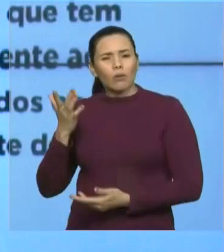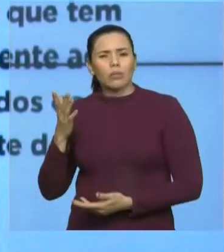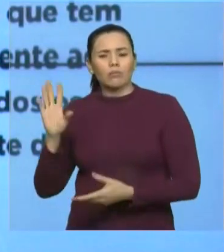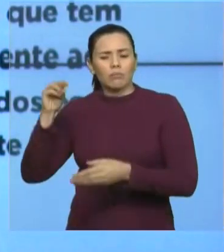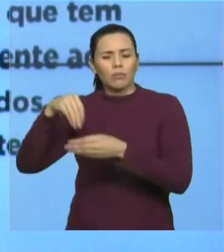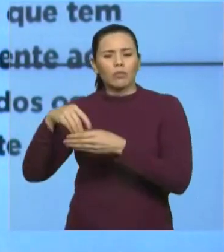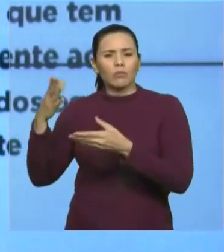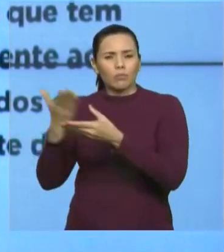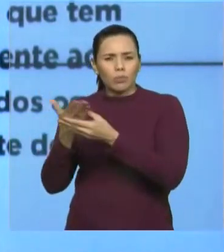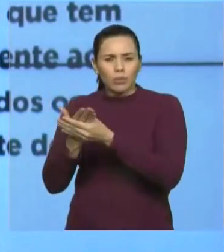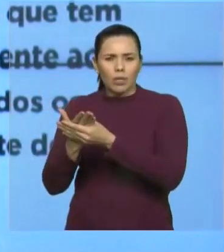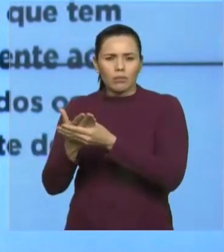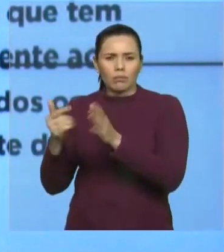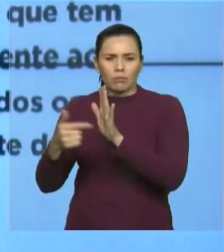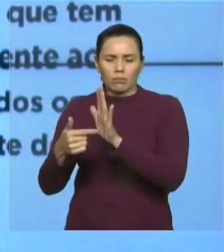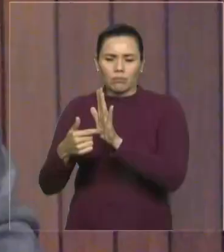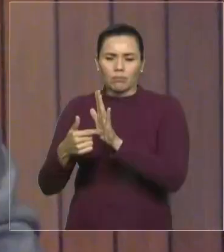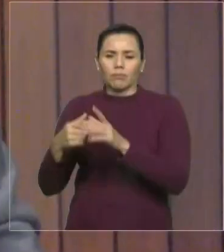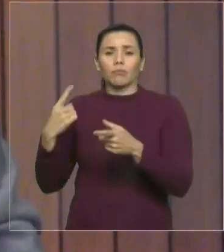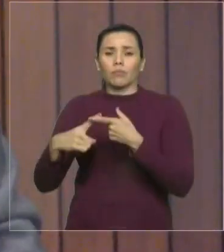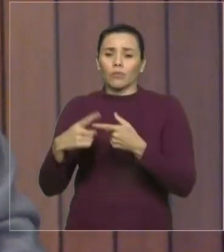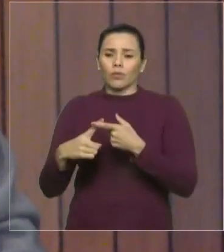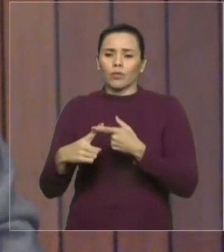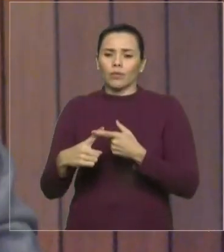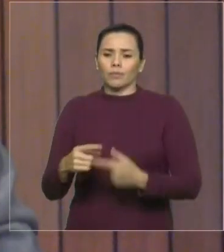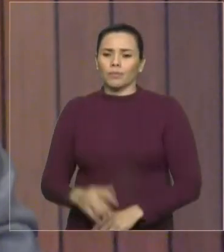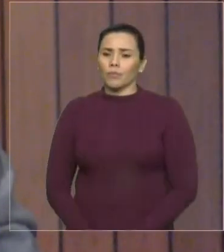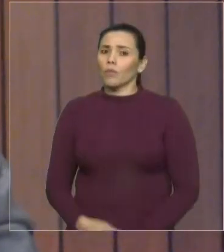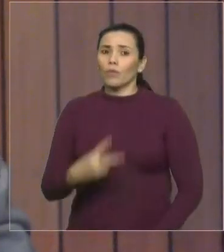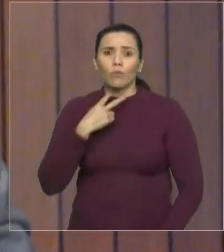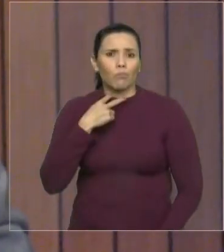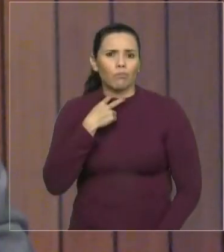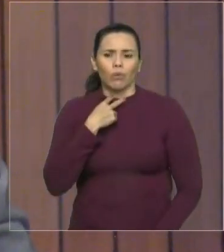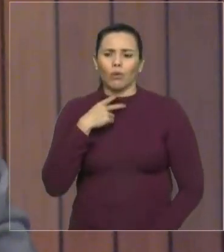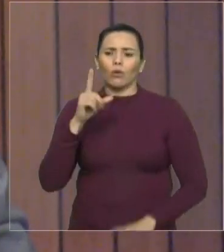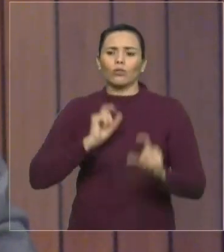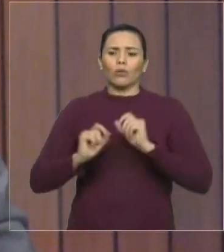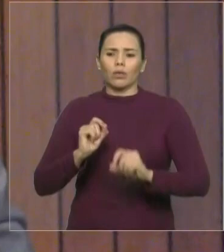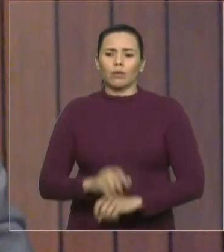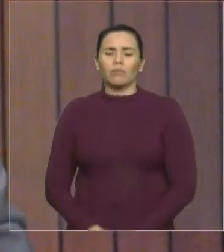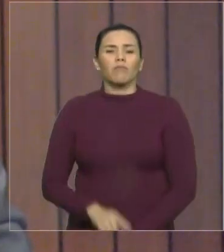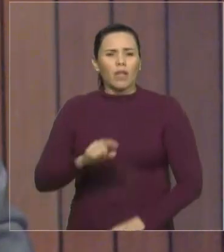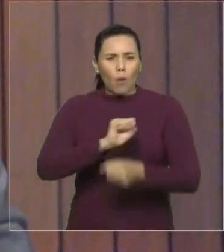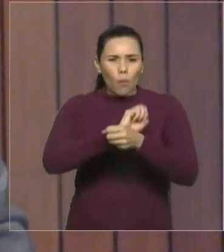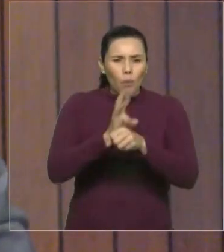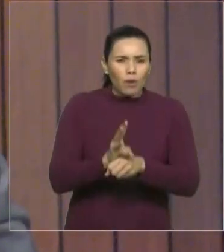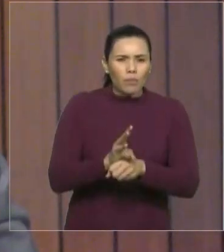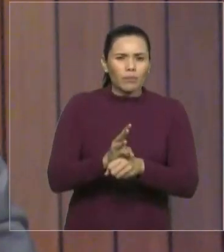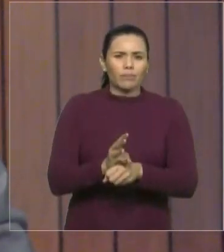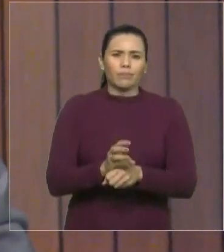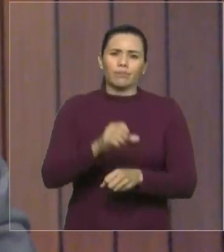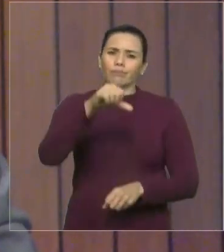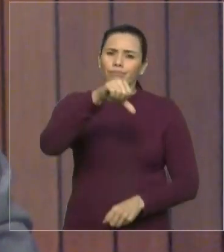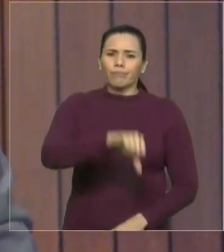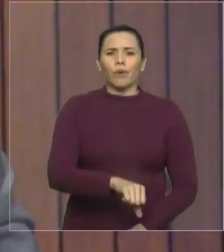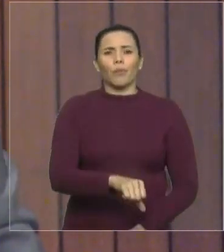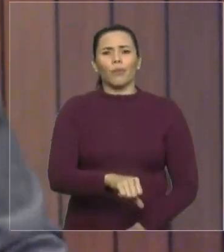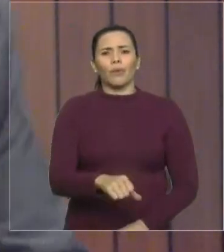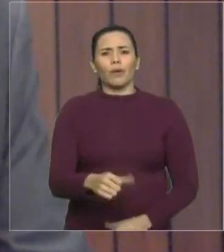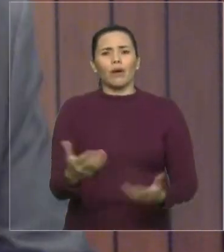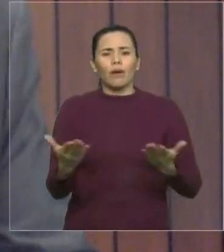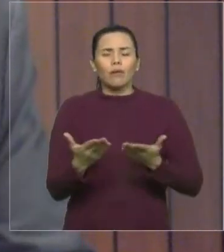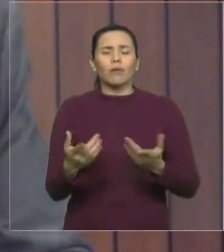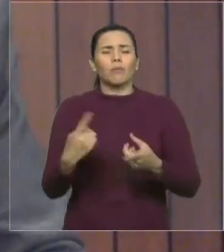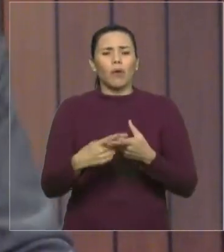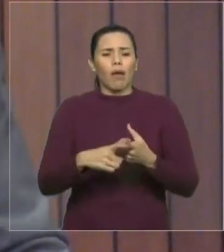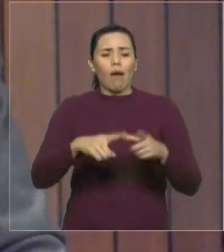não pode é uma situação como essa absurda, que tem prejudicado a UEMA, e o que prejudica a UEMA prejudica a sociedade, o povo